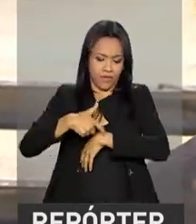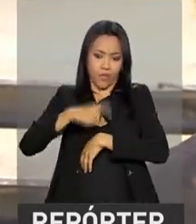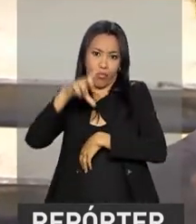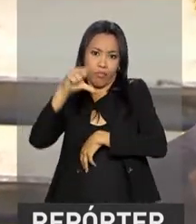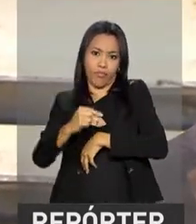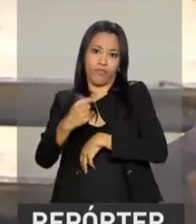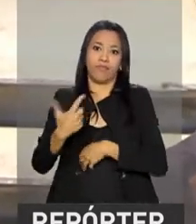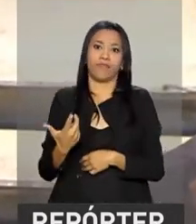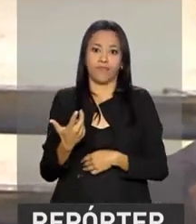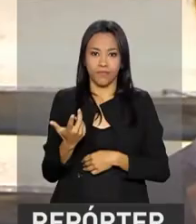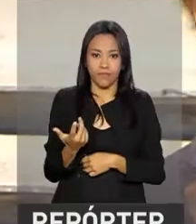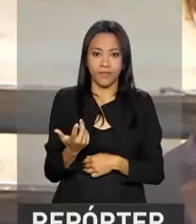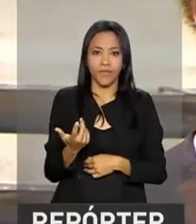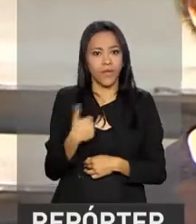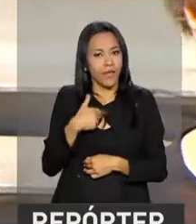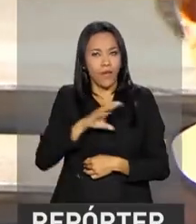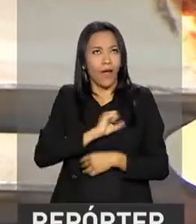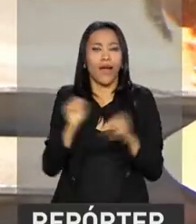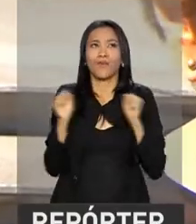pequeno.